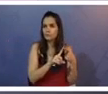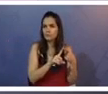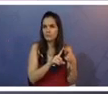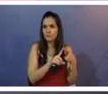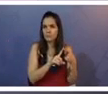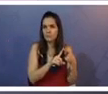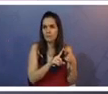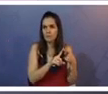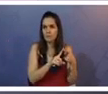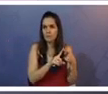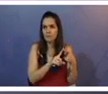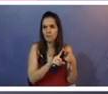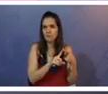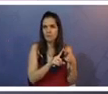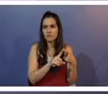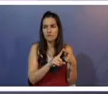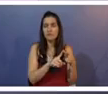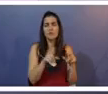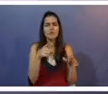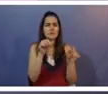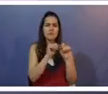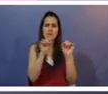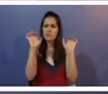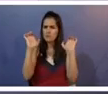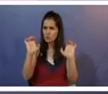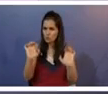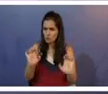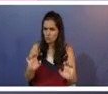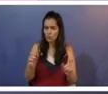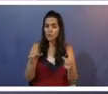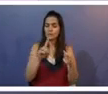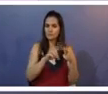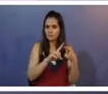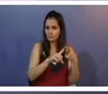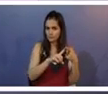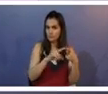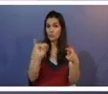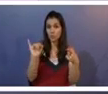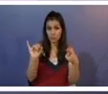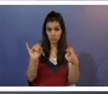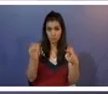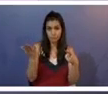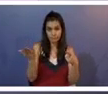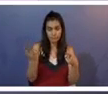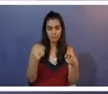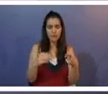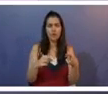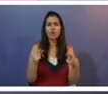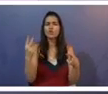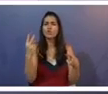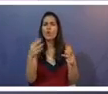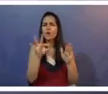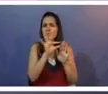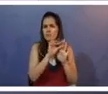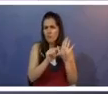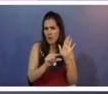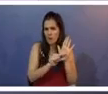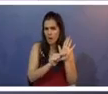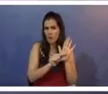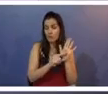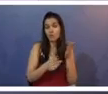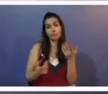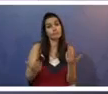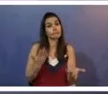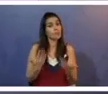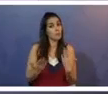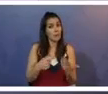criando essa estrutura. Então, introdução. Pode ser aí, vamos pôr 1 ou 2 parágrafos, vai depender do que vocês